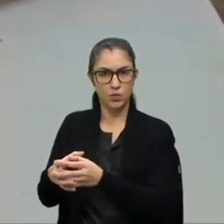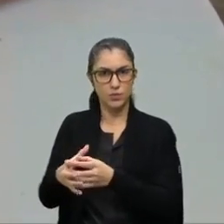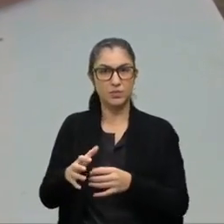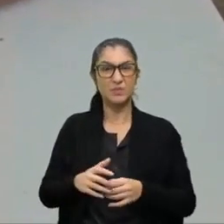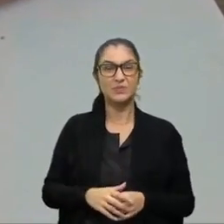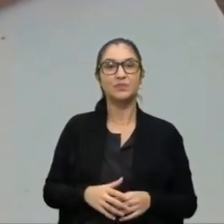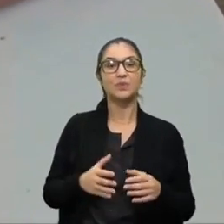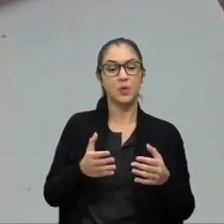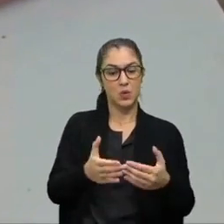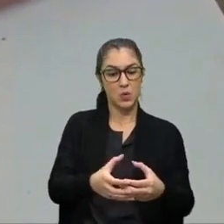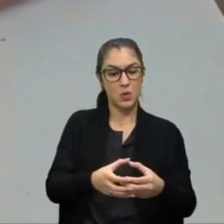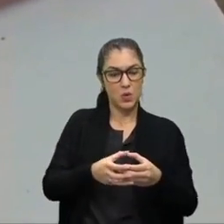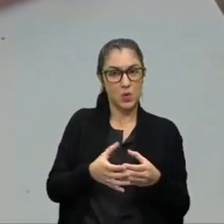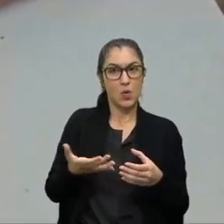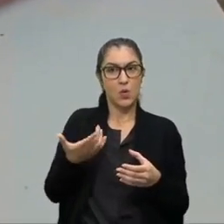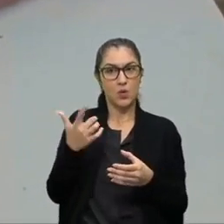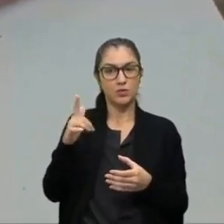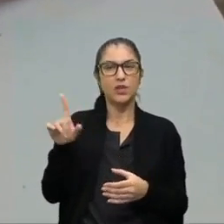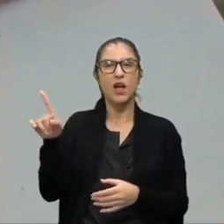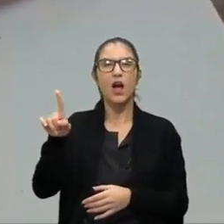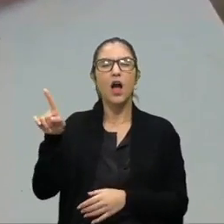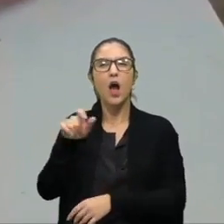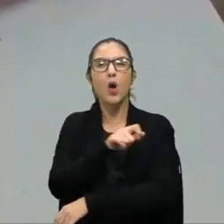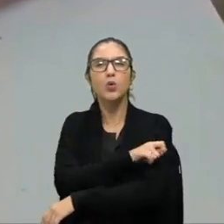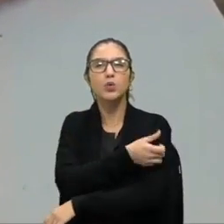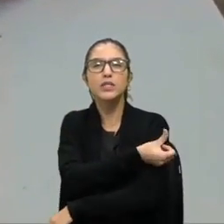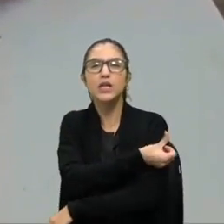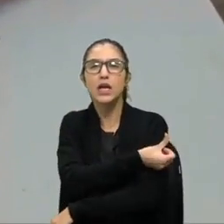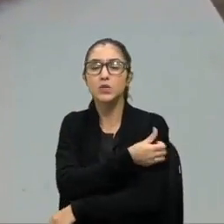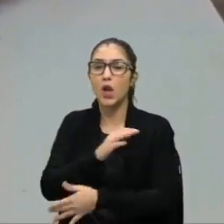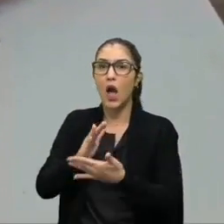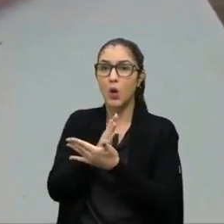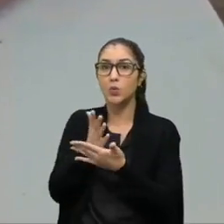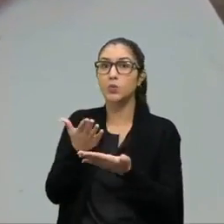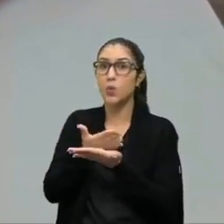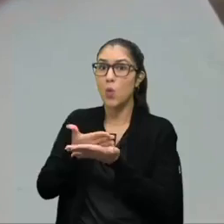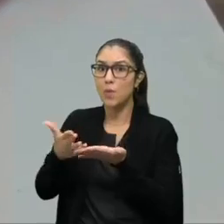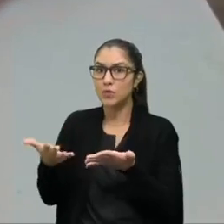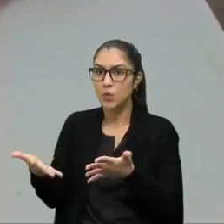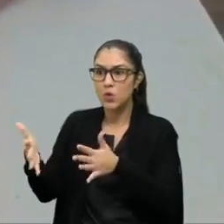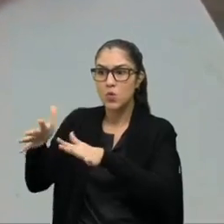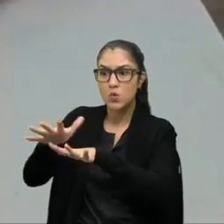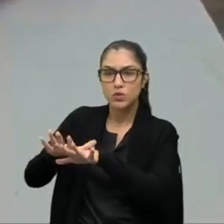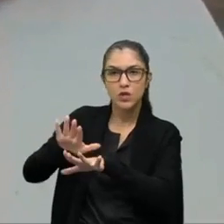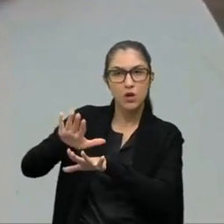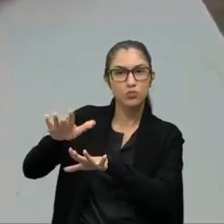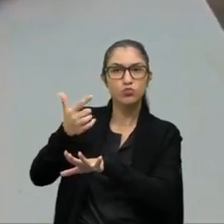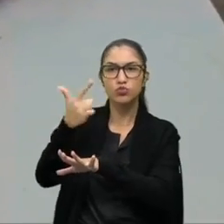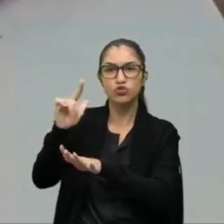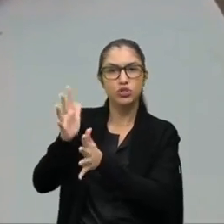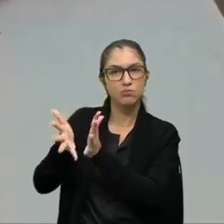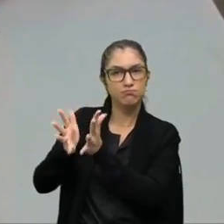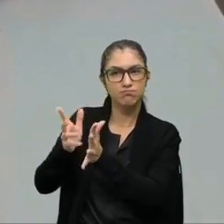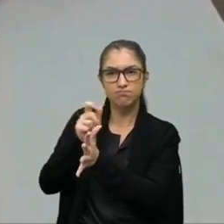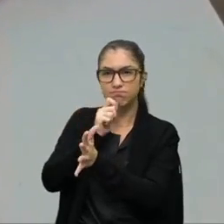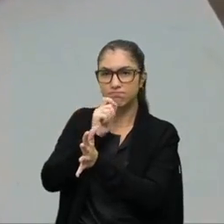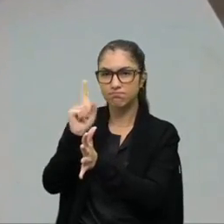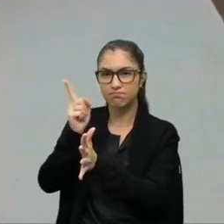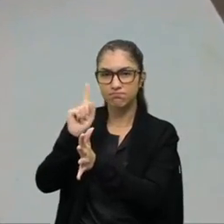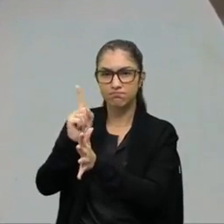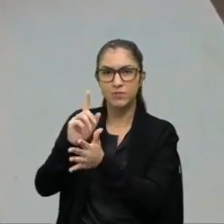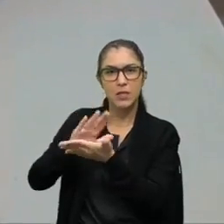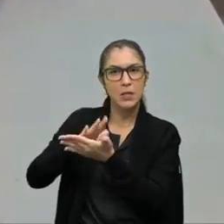Esses são alunos do 6º ano, alguns estavam na inclusão tá? Não tinham acesso à língua de sinais, não tinham